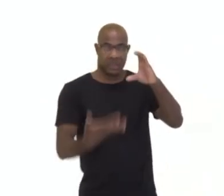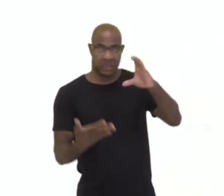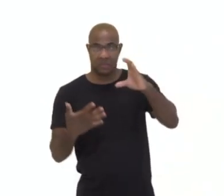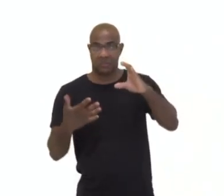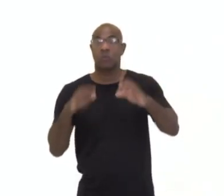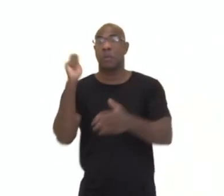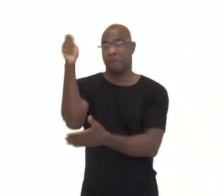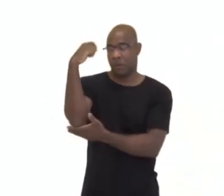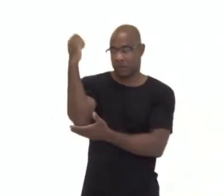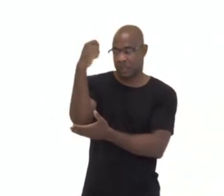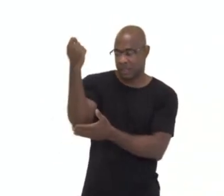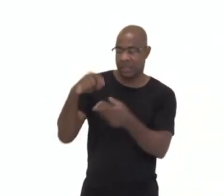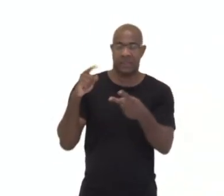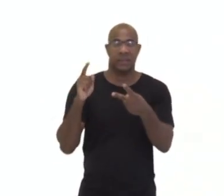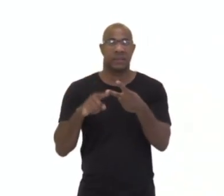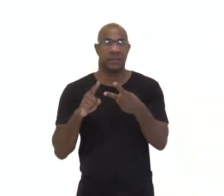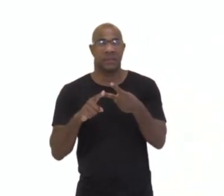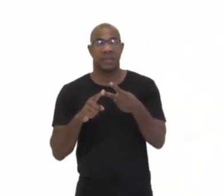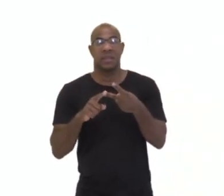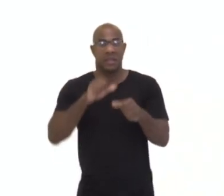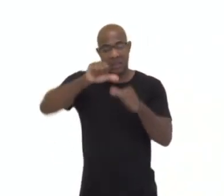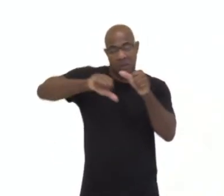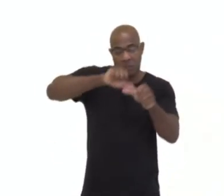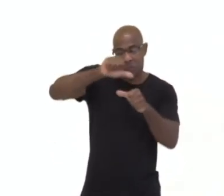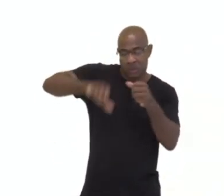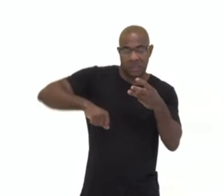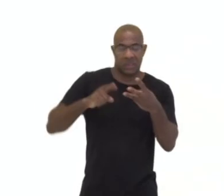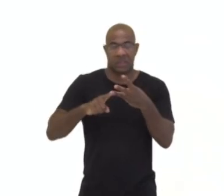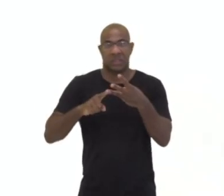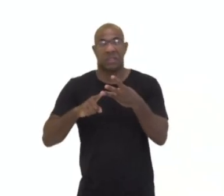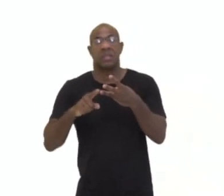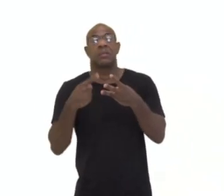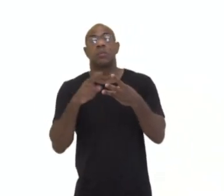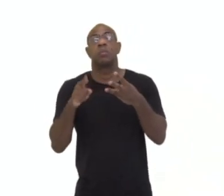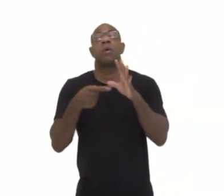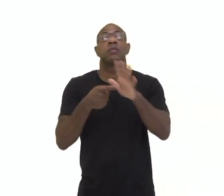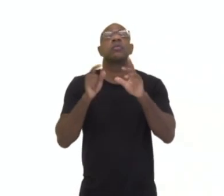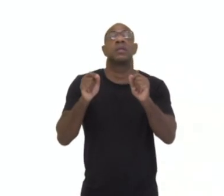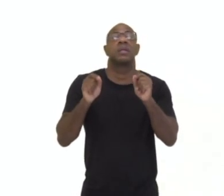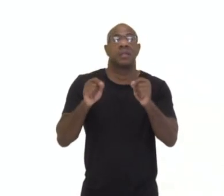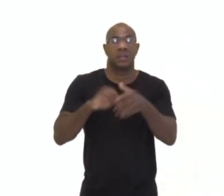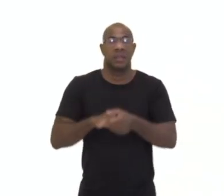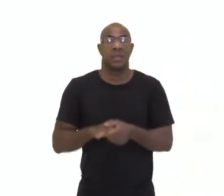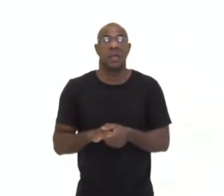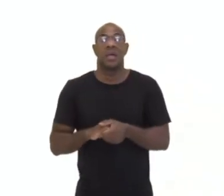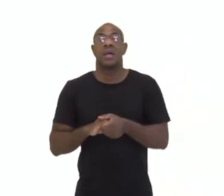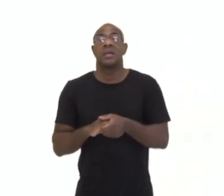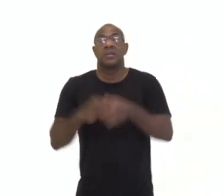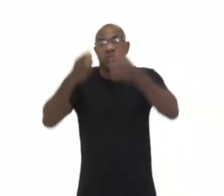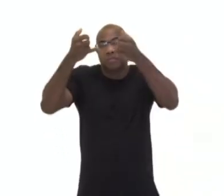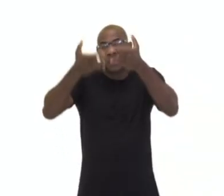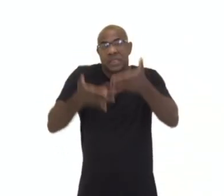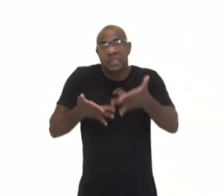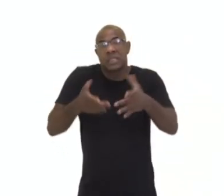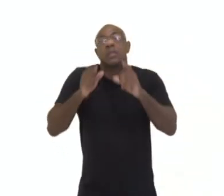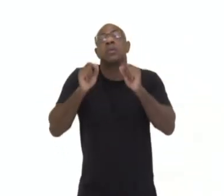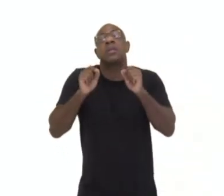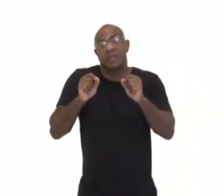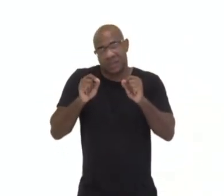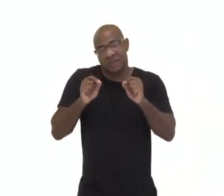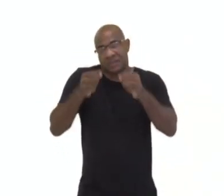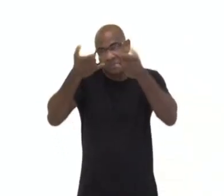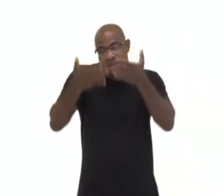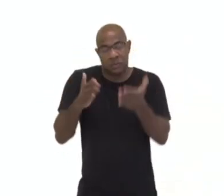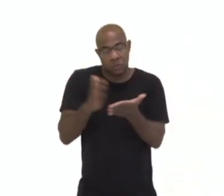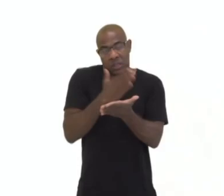Alegre, comentários sobre as mudanças e este último mostra o quê? A justificativa do livro, ó. Traçá-la